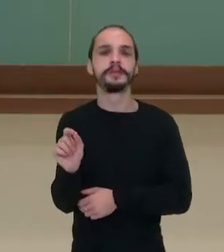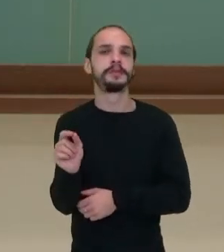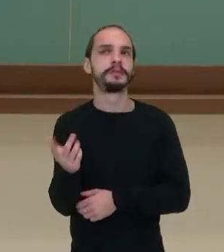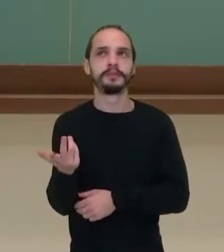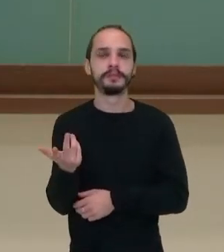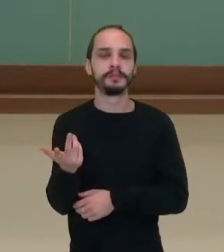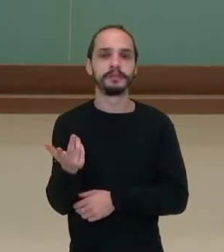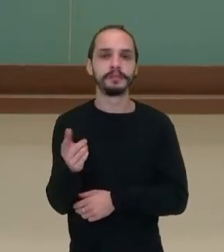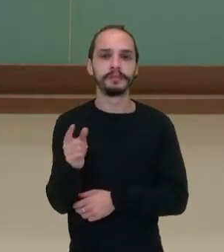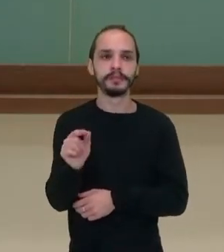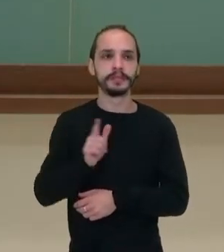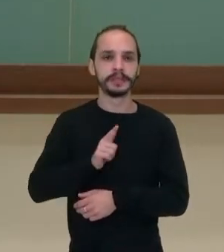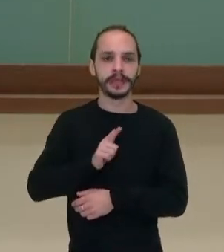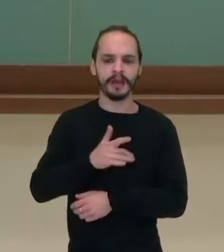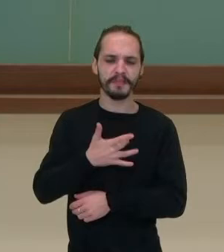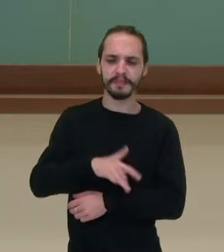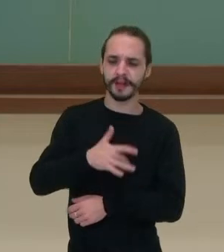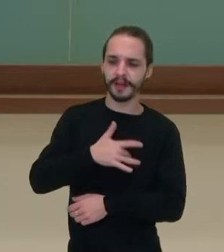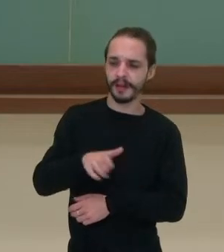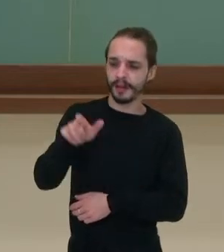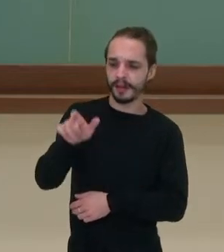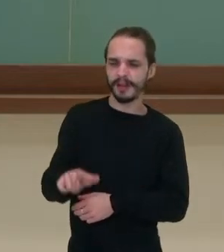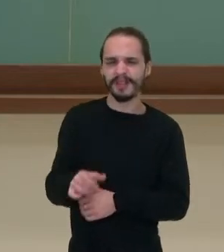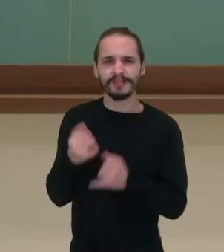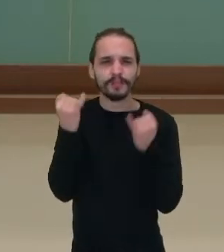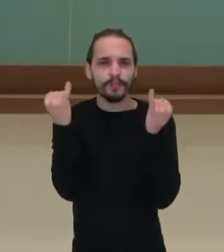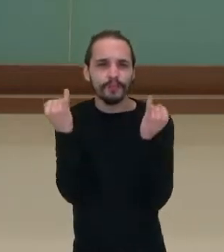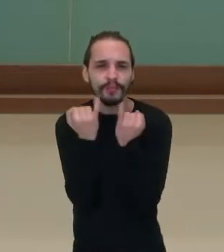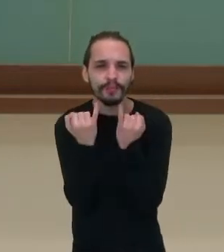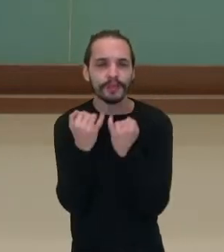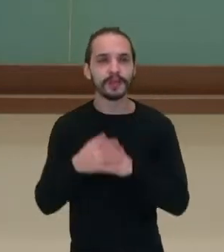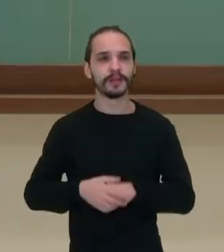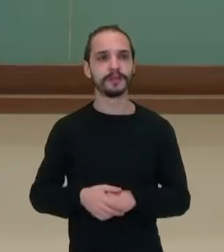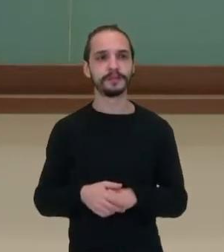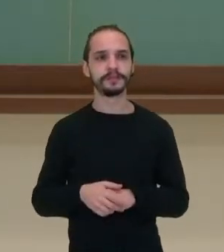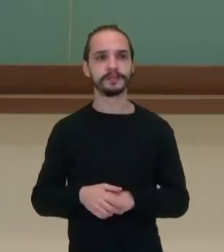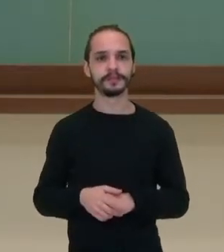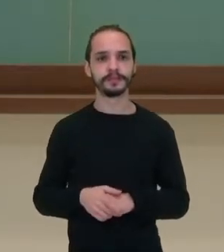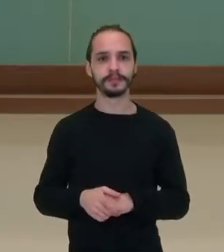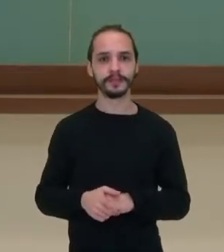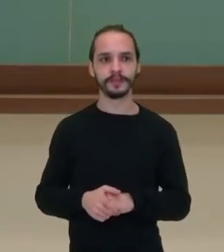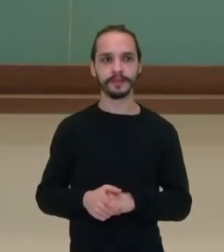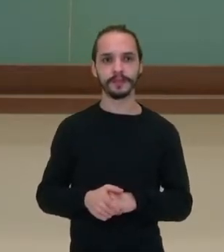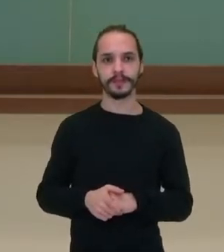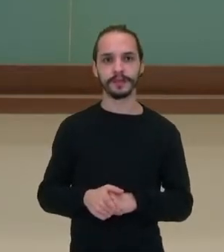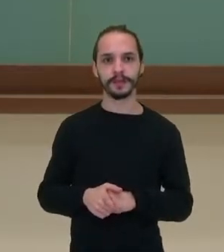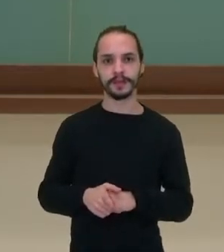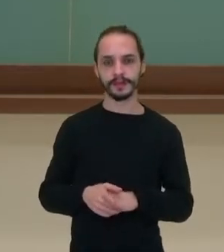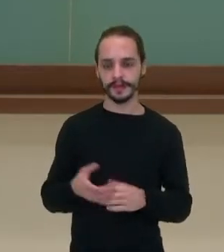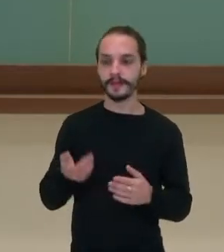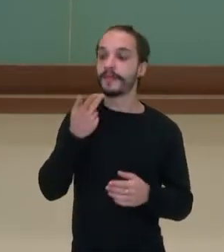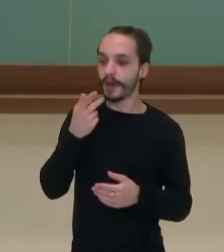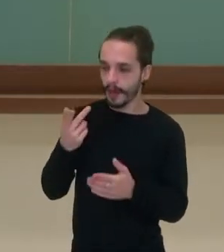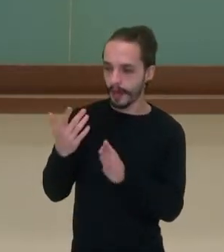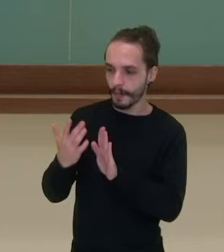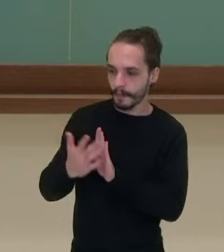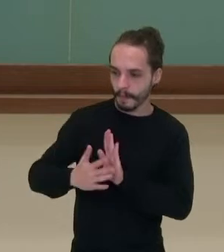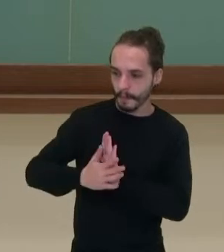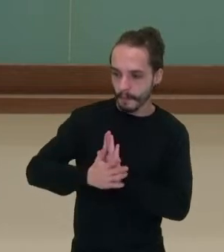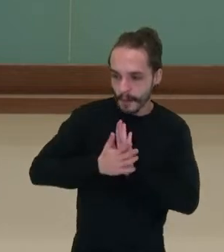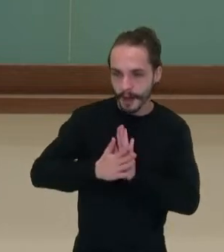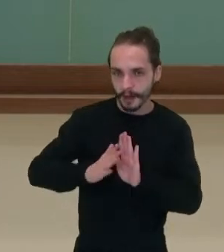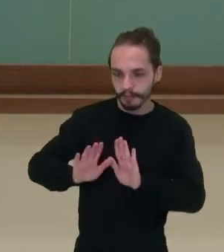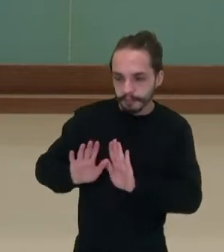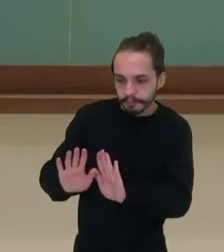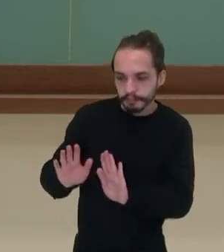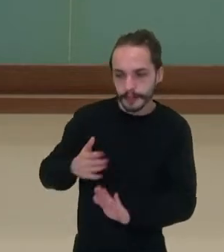sei lá, você tem até pena, você acha que você assim, cara, é muito magrinho. Aí você chega lá e vai fazer a pessoa assim, ó, me empurra, né? Ou,